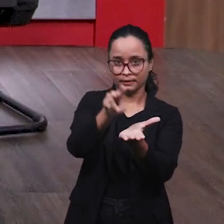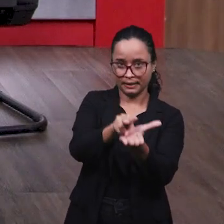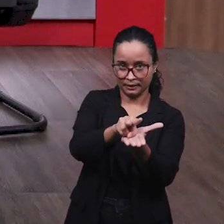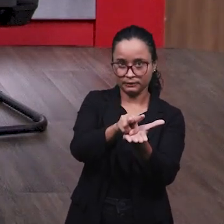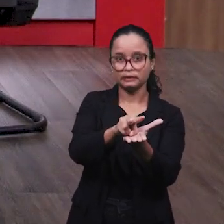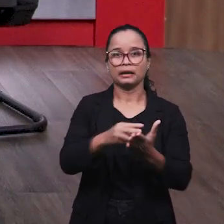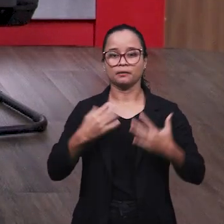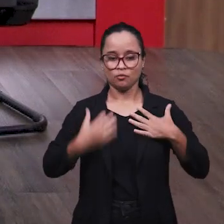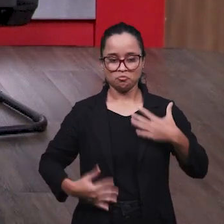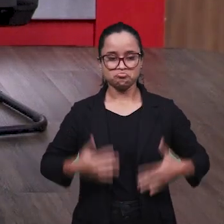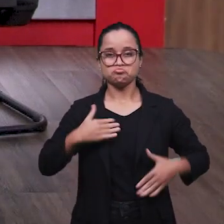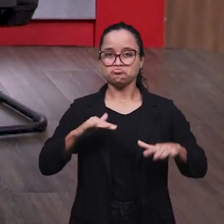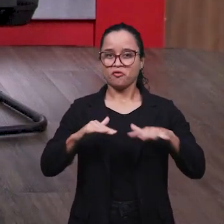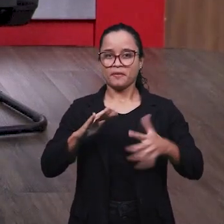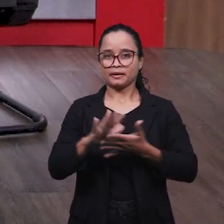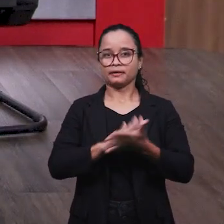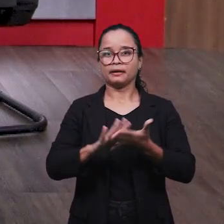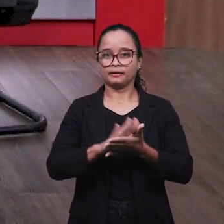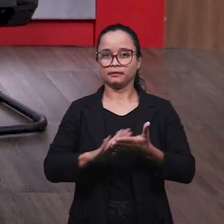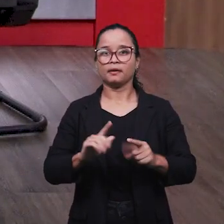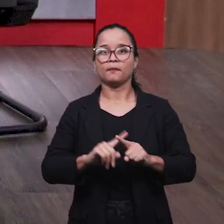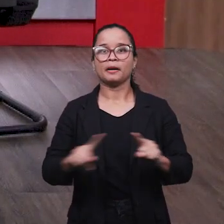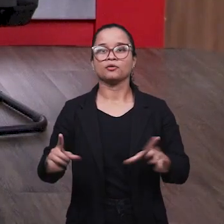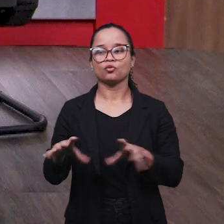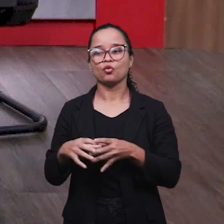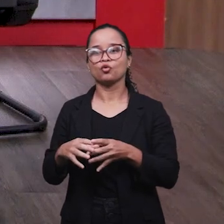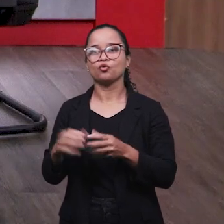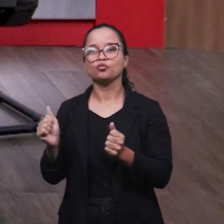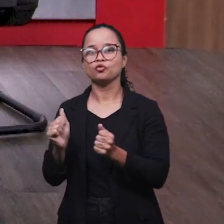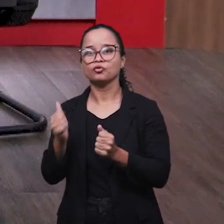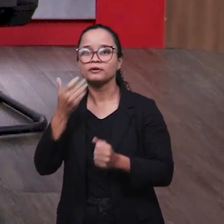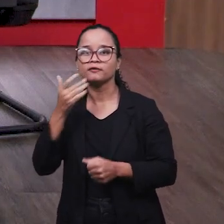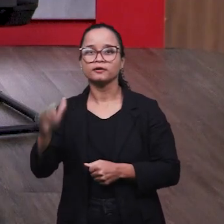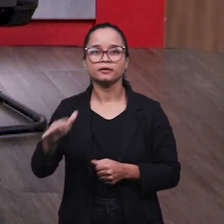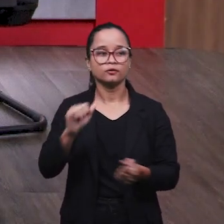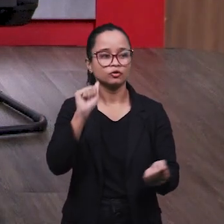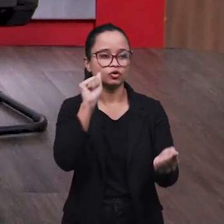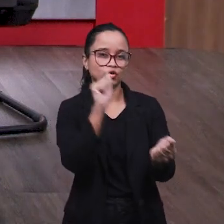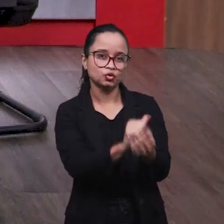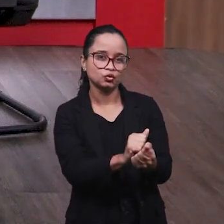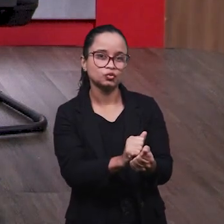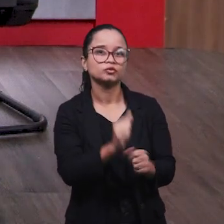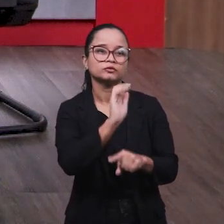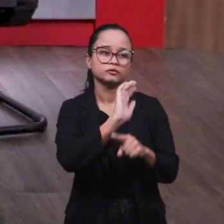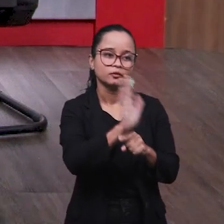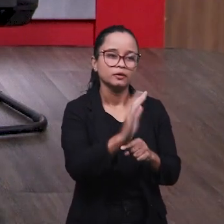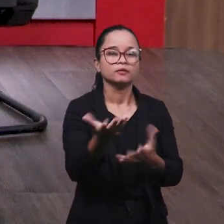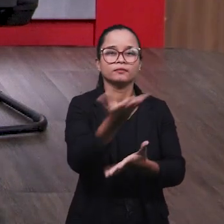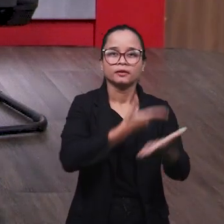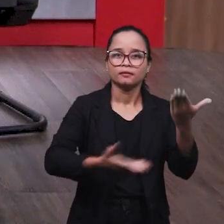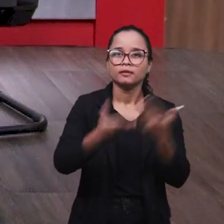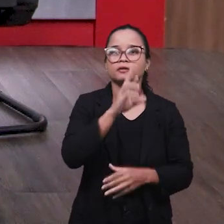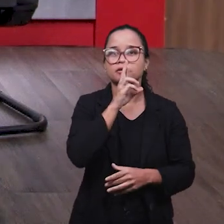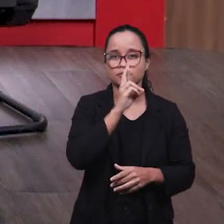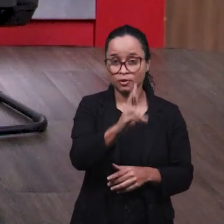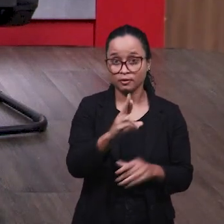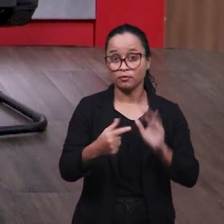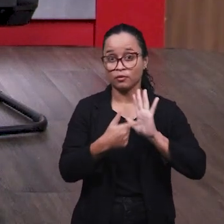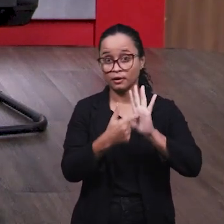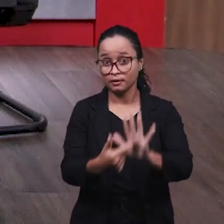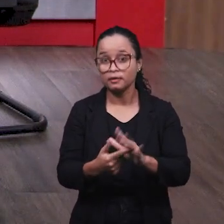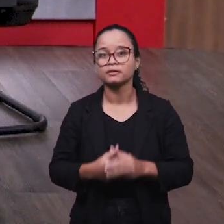deitada, mas o grupo de crianças da igreja, junto com ela, participando do vídeo, participando da resposta, mostrando que há